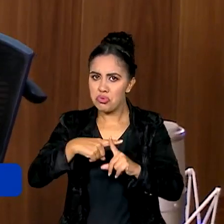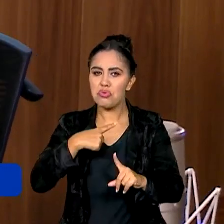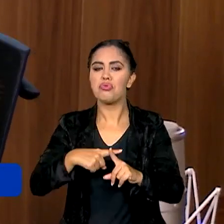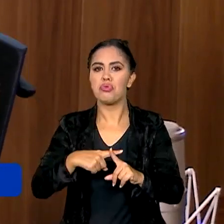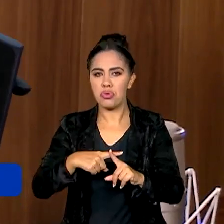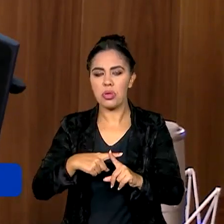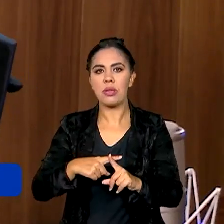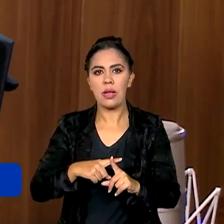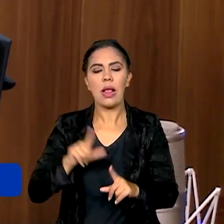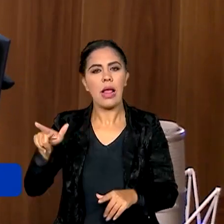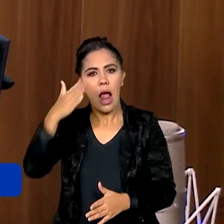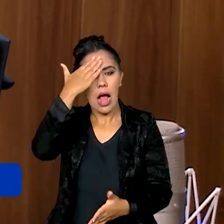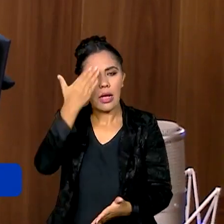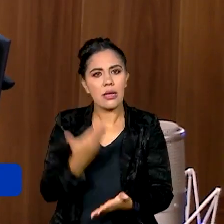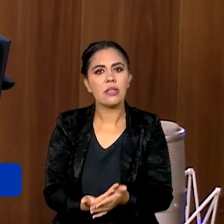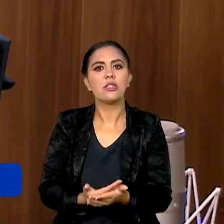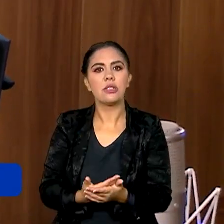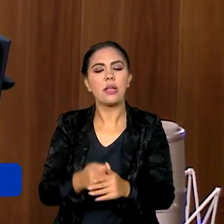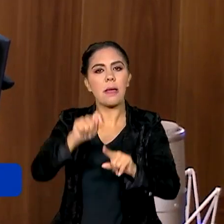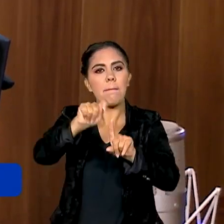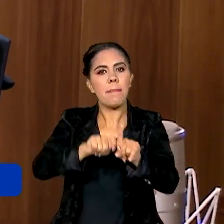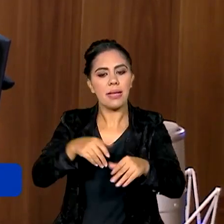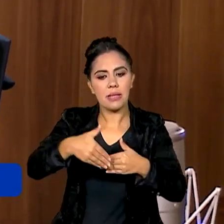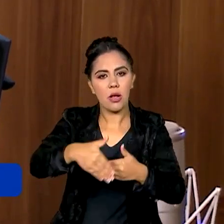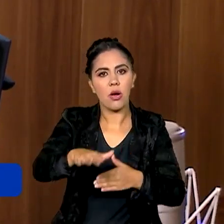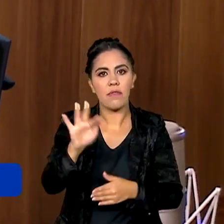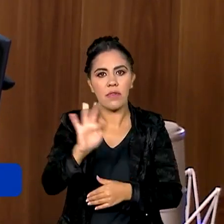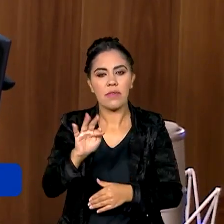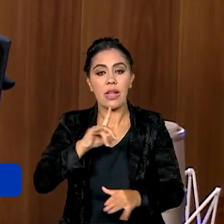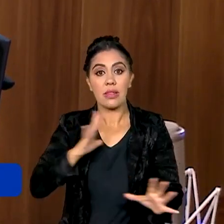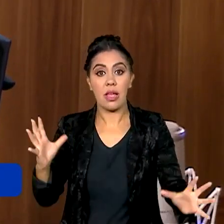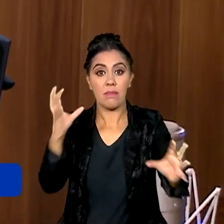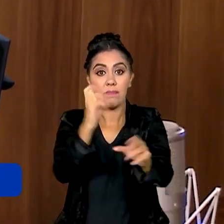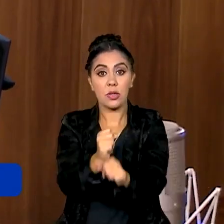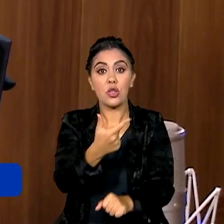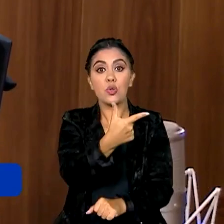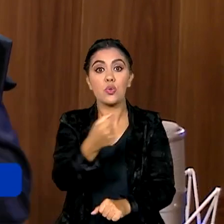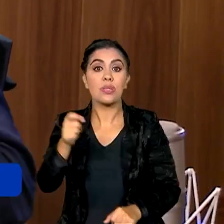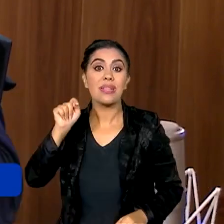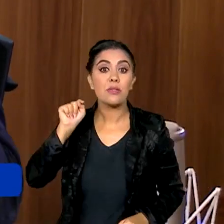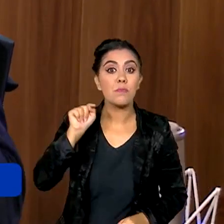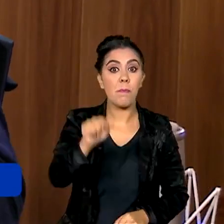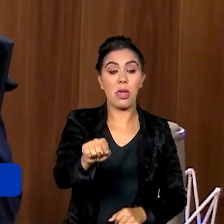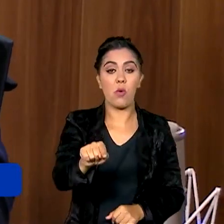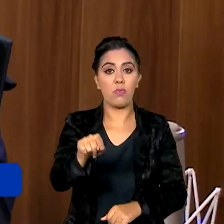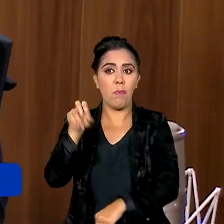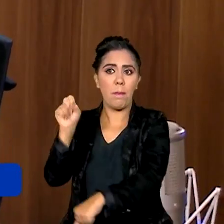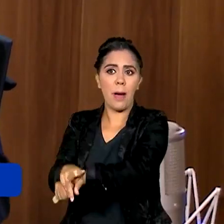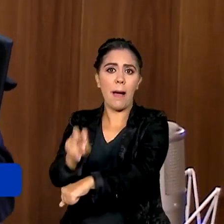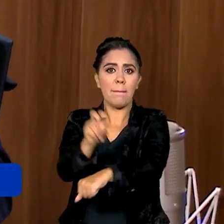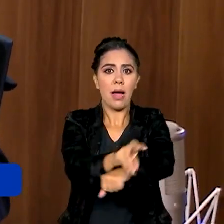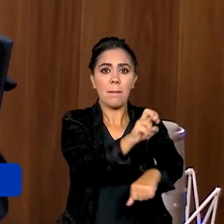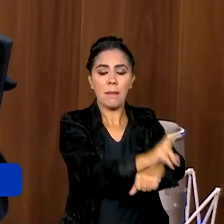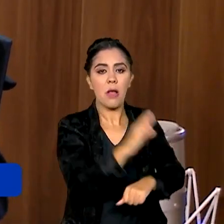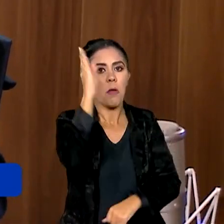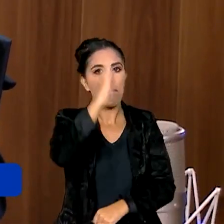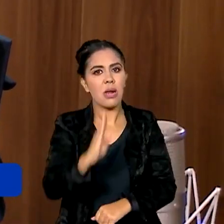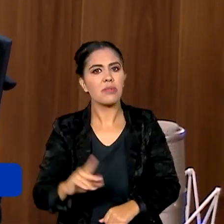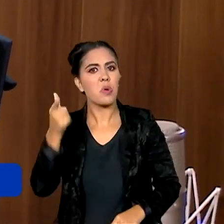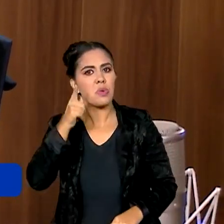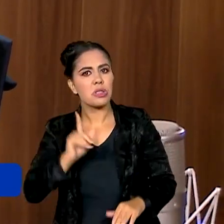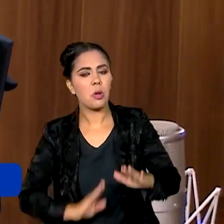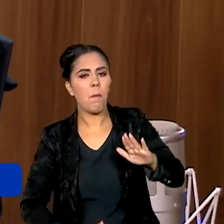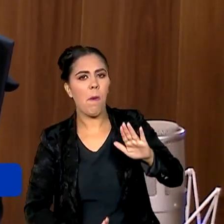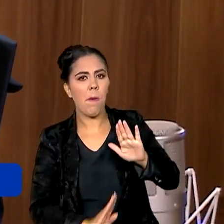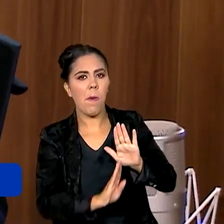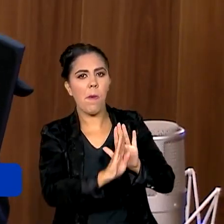que o mês de fevereiro já fechará aí com 200 mil postos de trabalho. Então, o Brasil vai batendo recorde também de